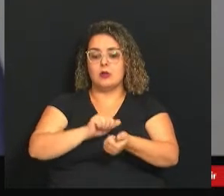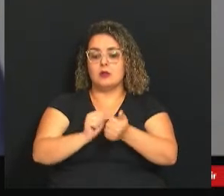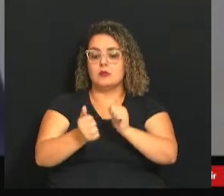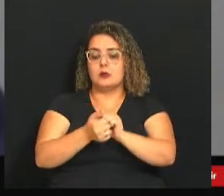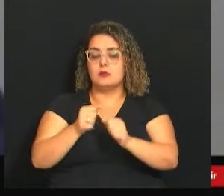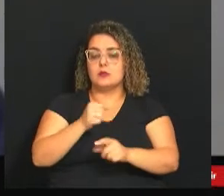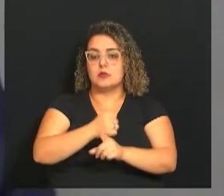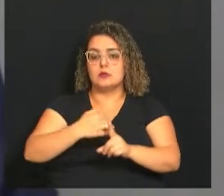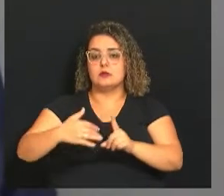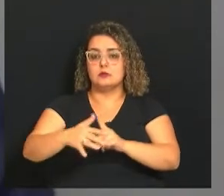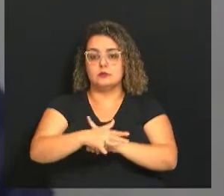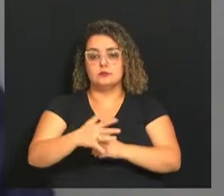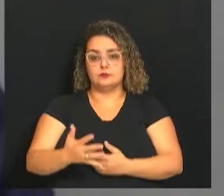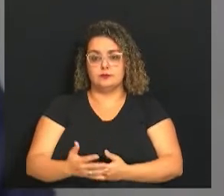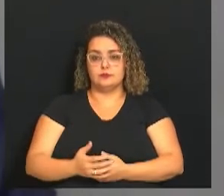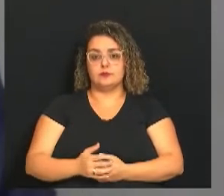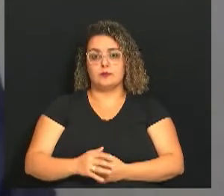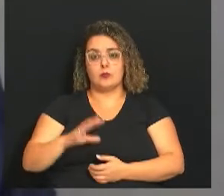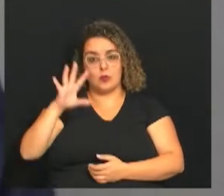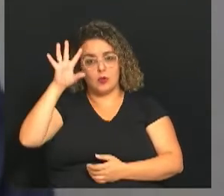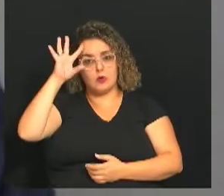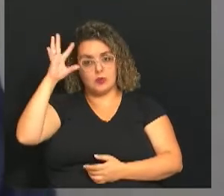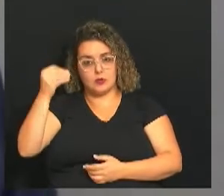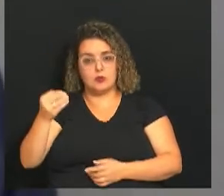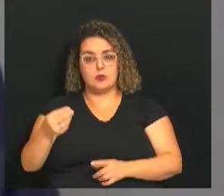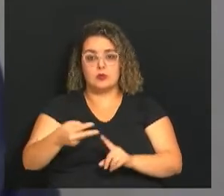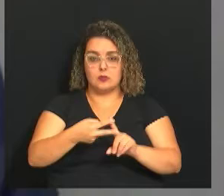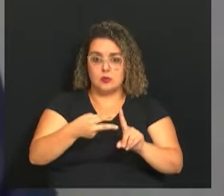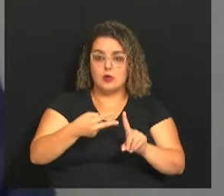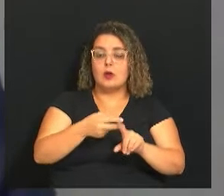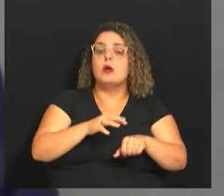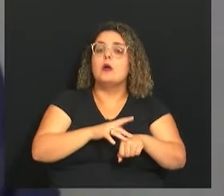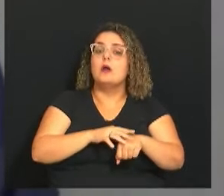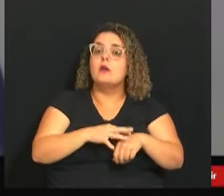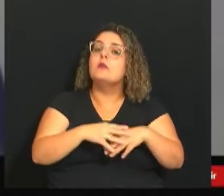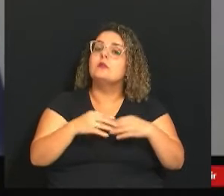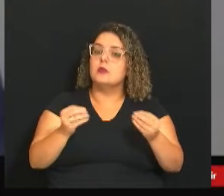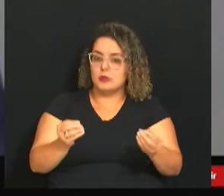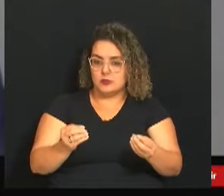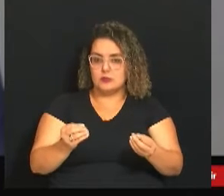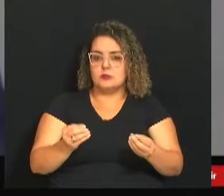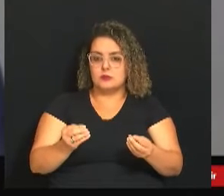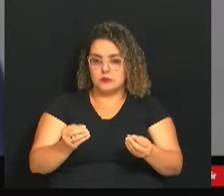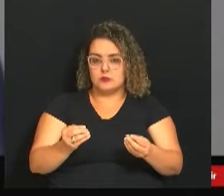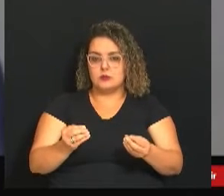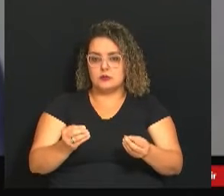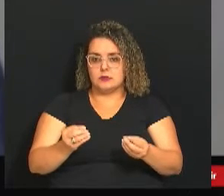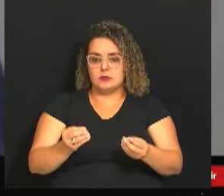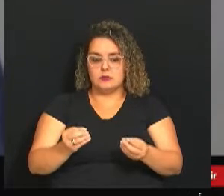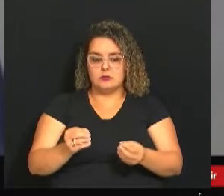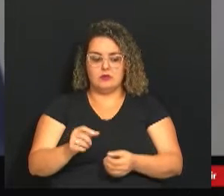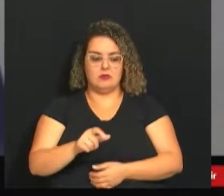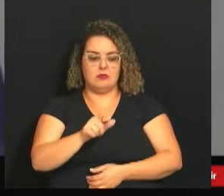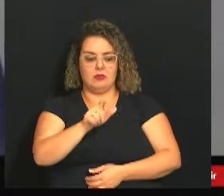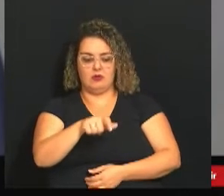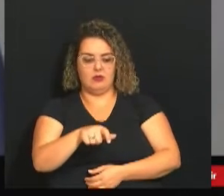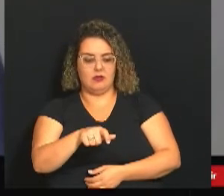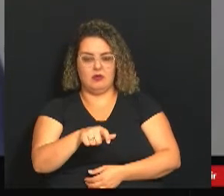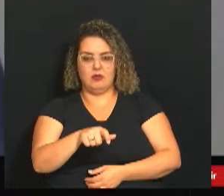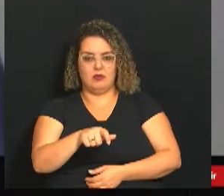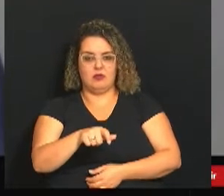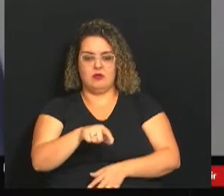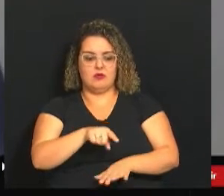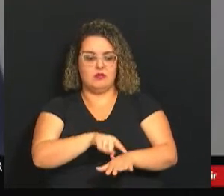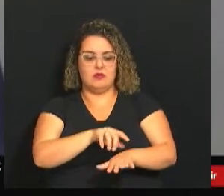geral do INSS também no sentido de que é uma doença curável, não é uma doença que as pessoas pensam, o funcionário vai ser afastado